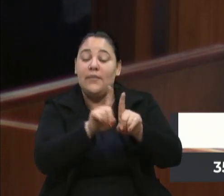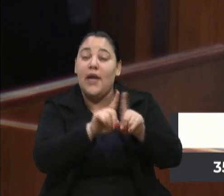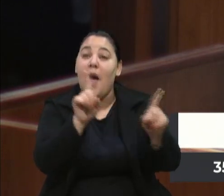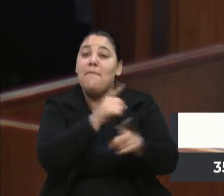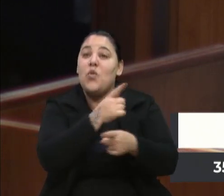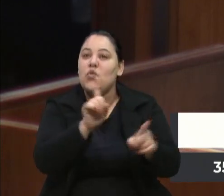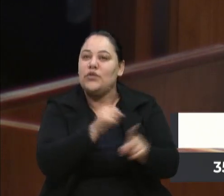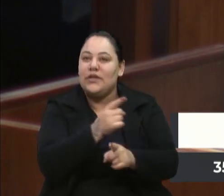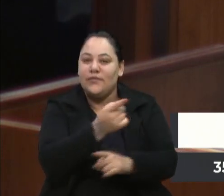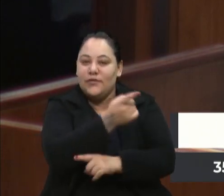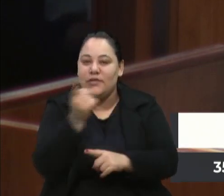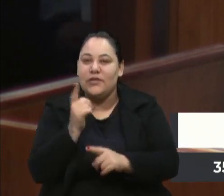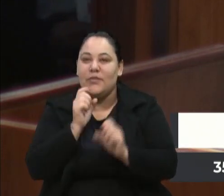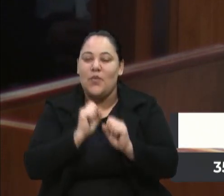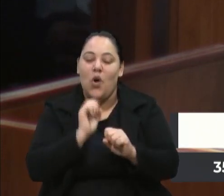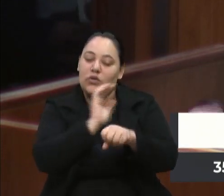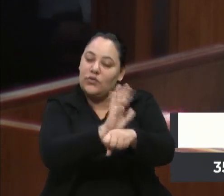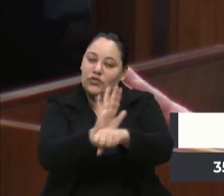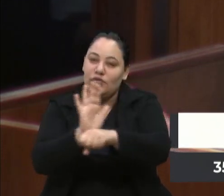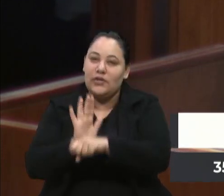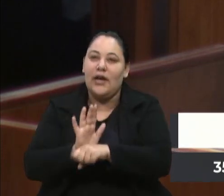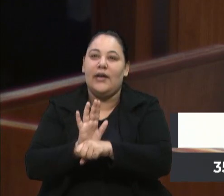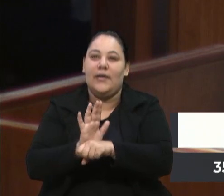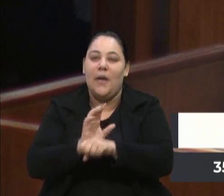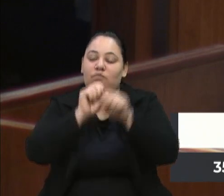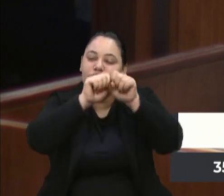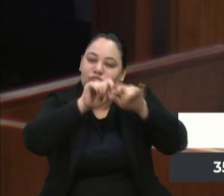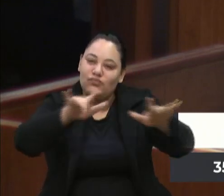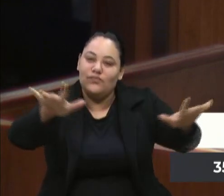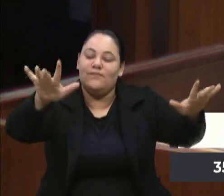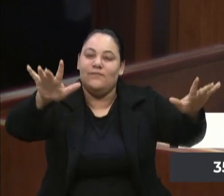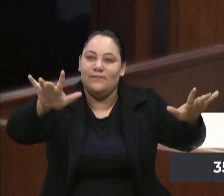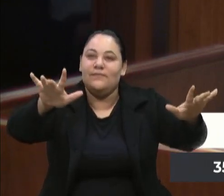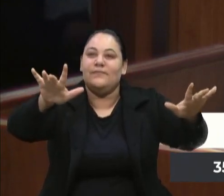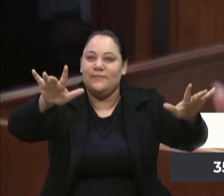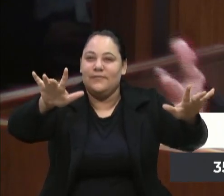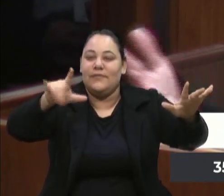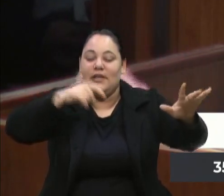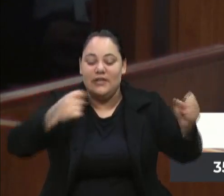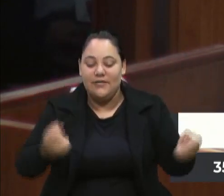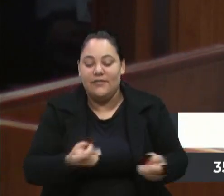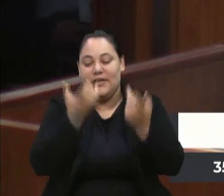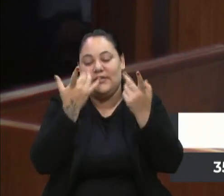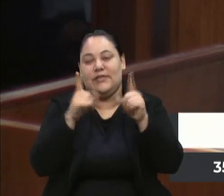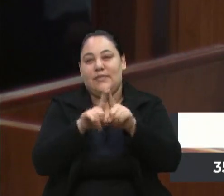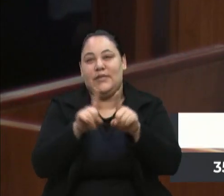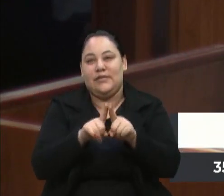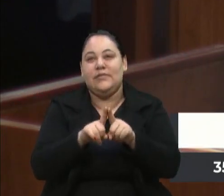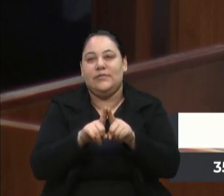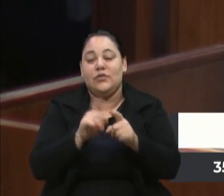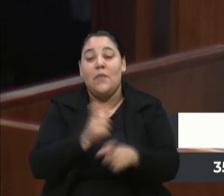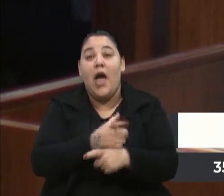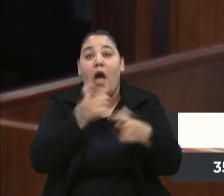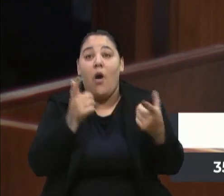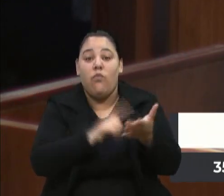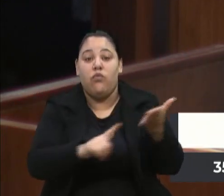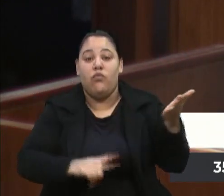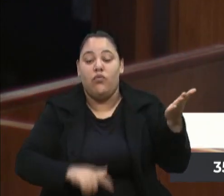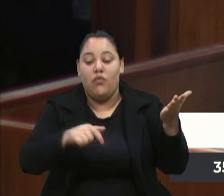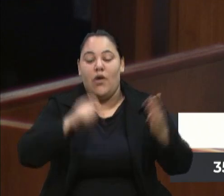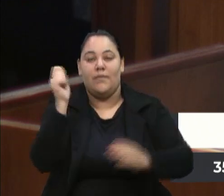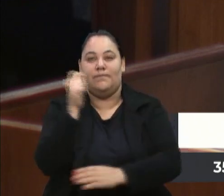que vocês possam nos ajudar a disseminar este grande evento, um dos maiores eventos literários da Serra